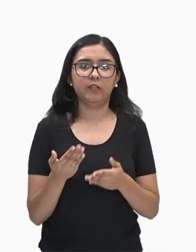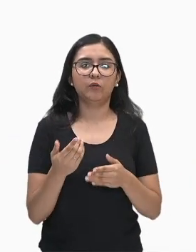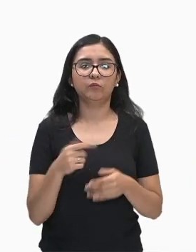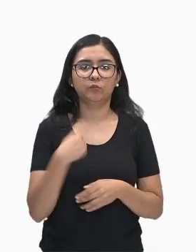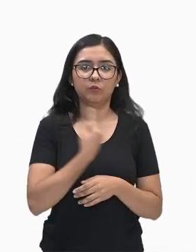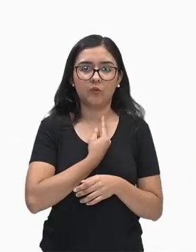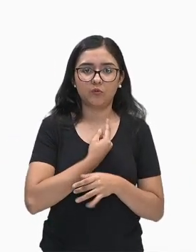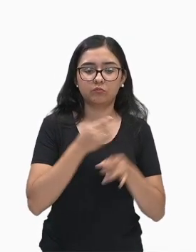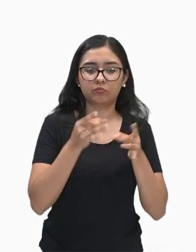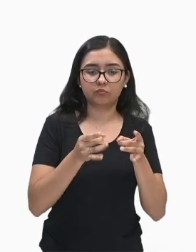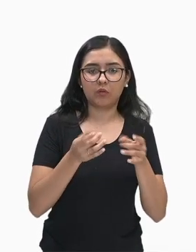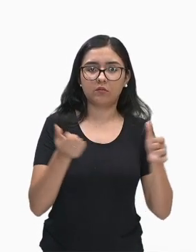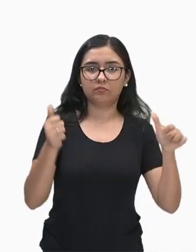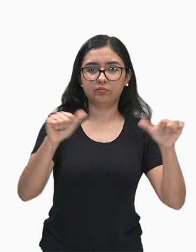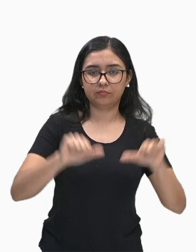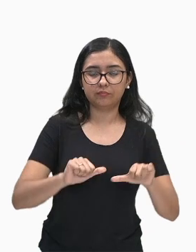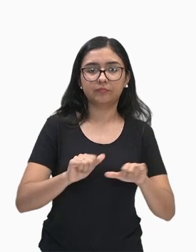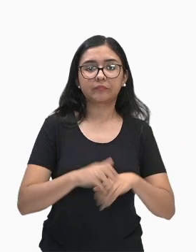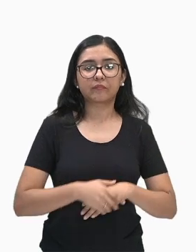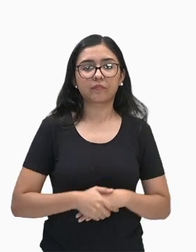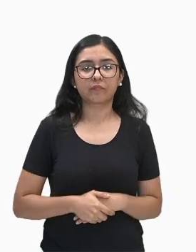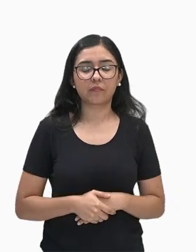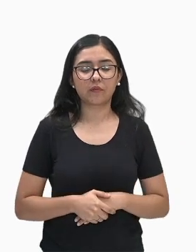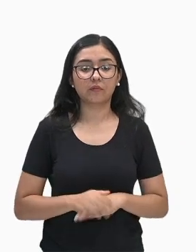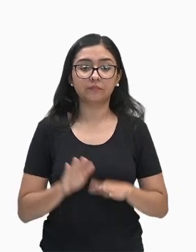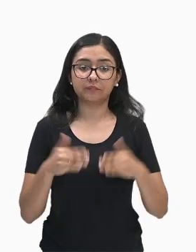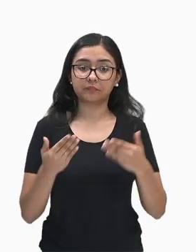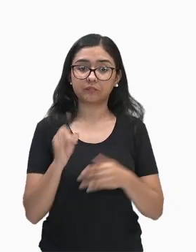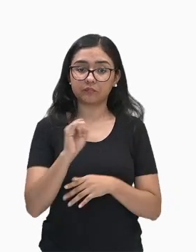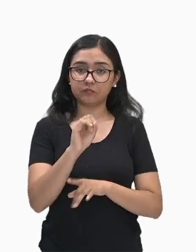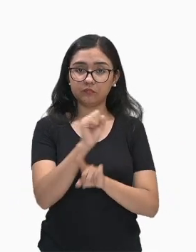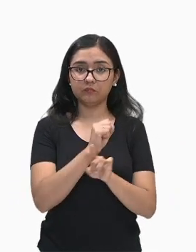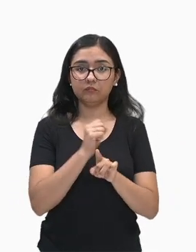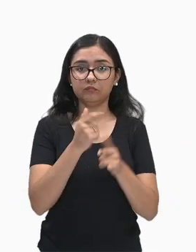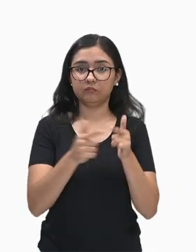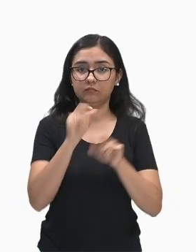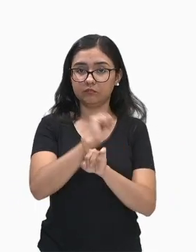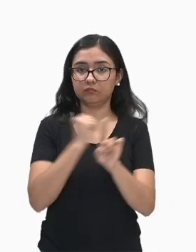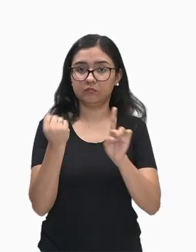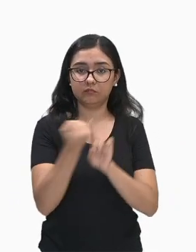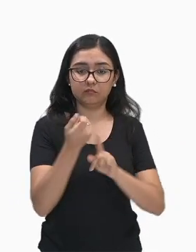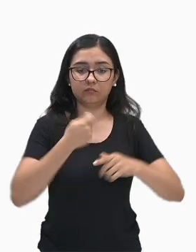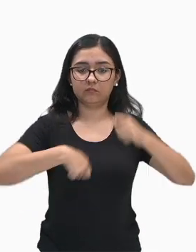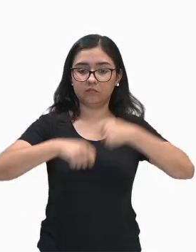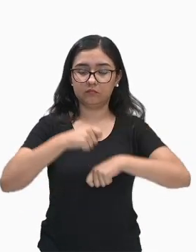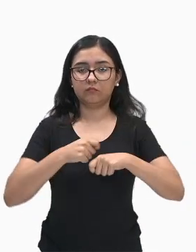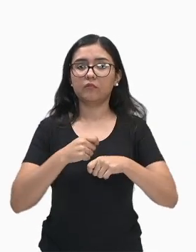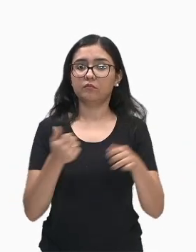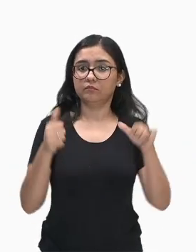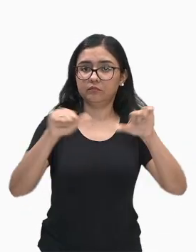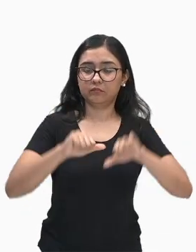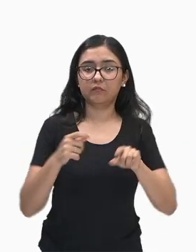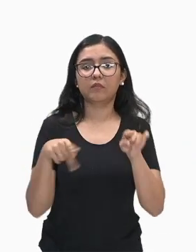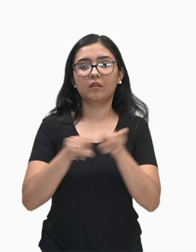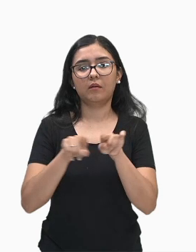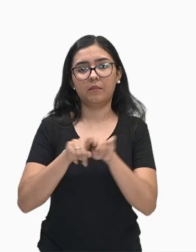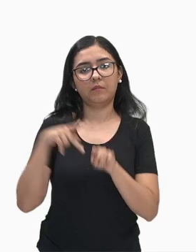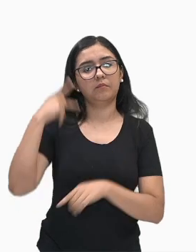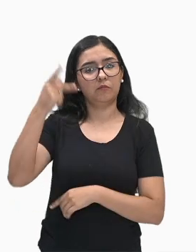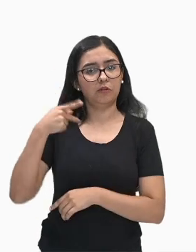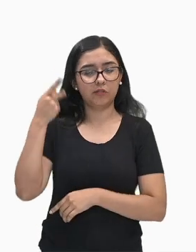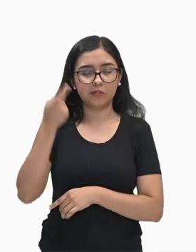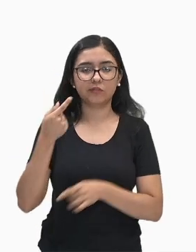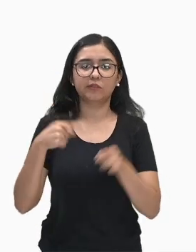nosso mercado. Se a situação social e econômica não iam bem, a situação política